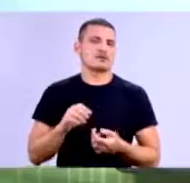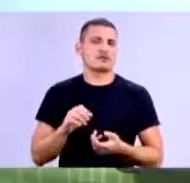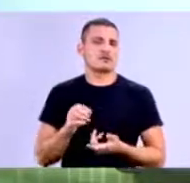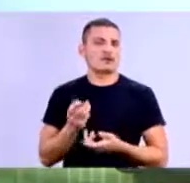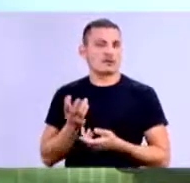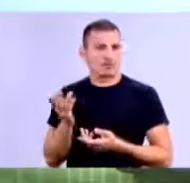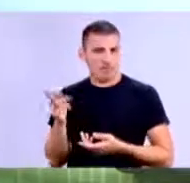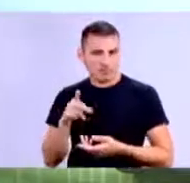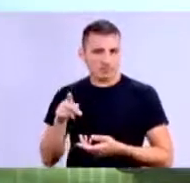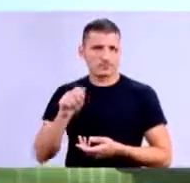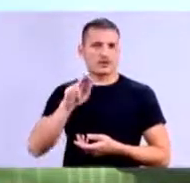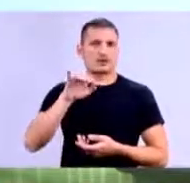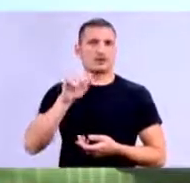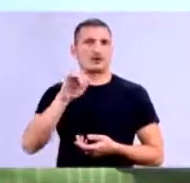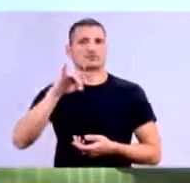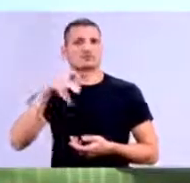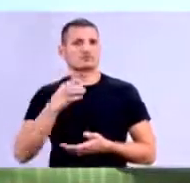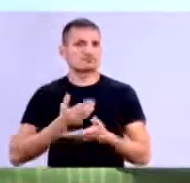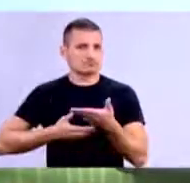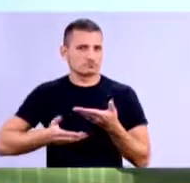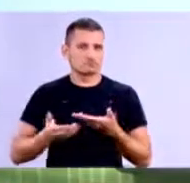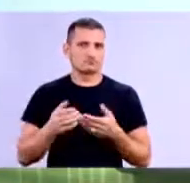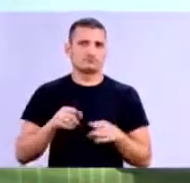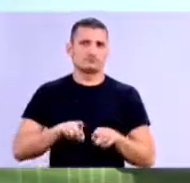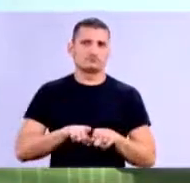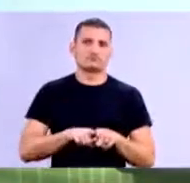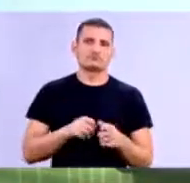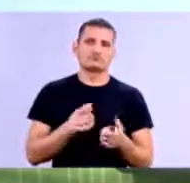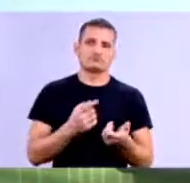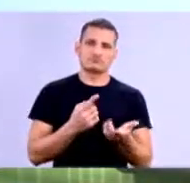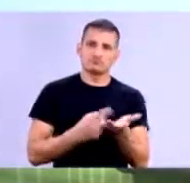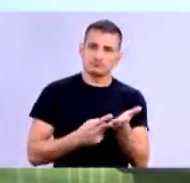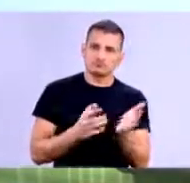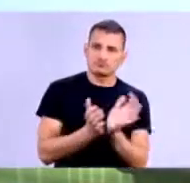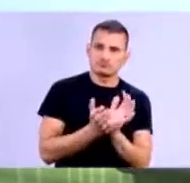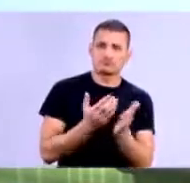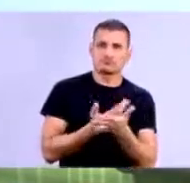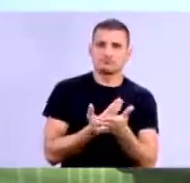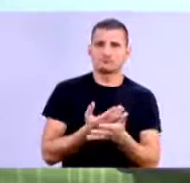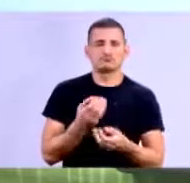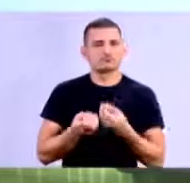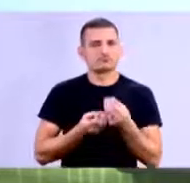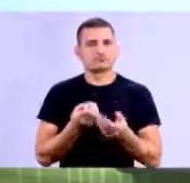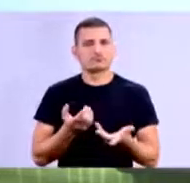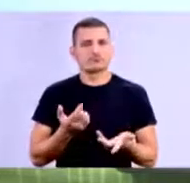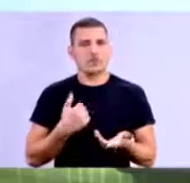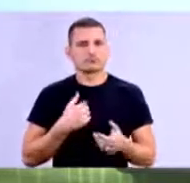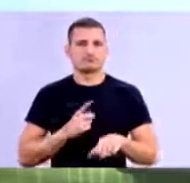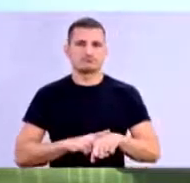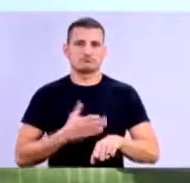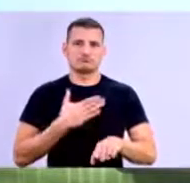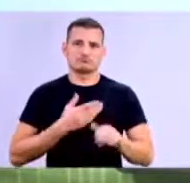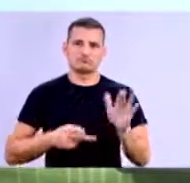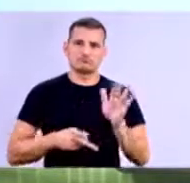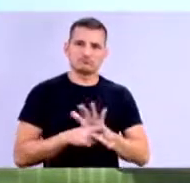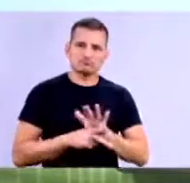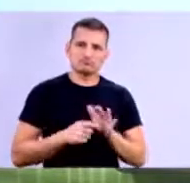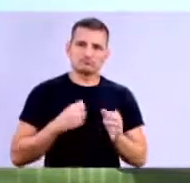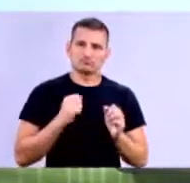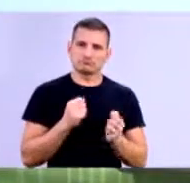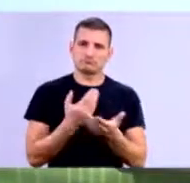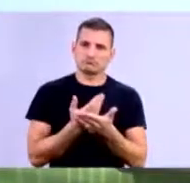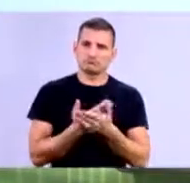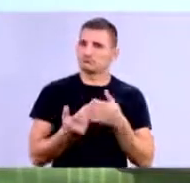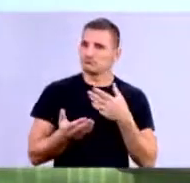Você tem que cooperar, fazer um grupo de estudo. Meu Deus, como que eu vou estudar? Se eu sou dono do meu tempo, eu posso estudar a hora que eu